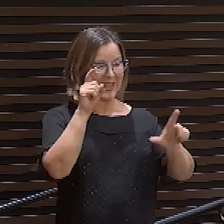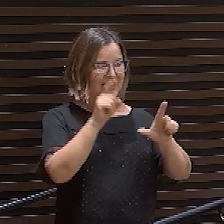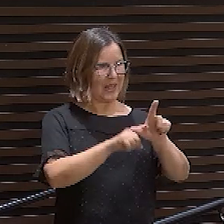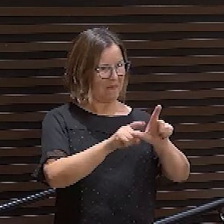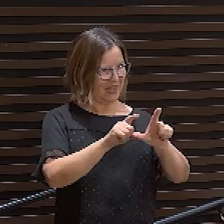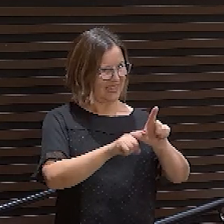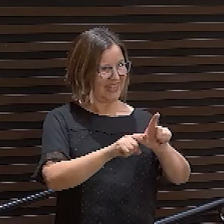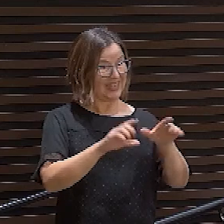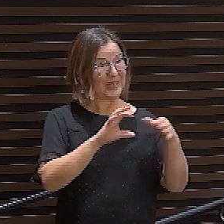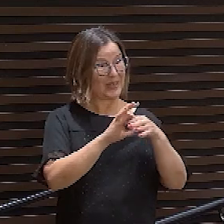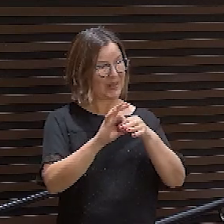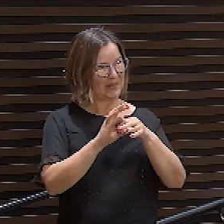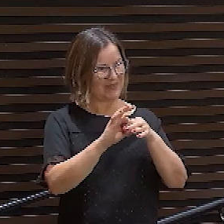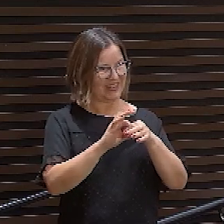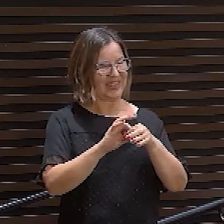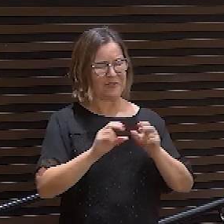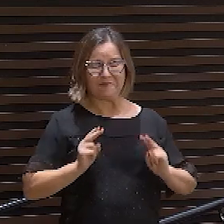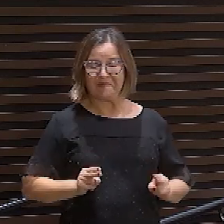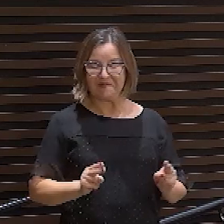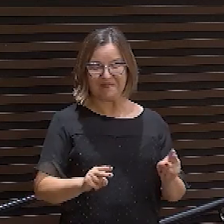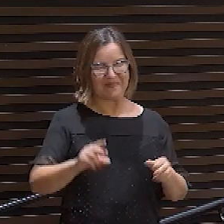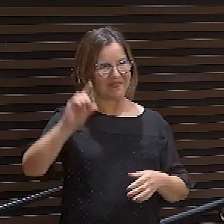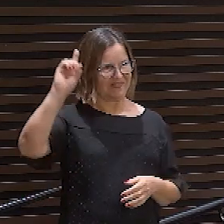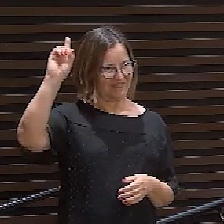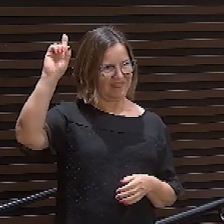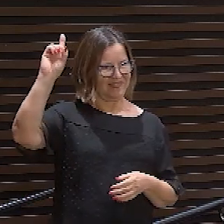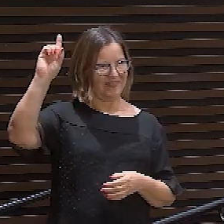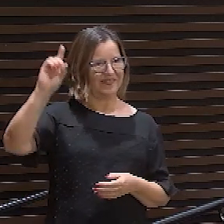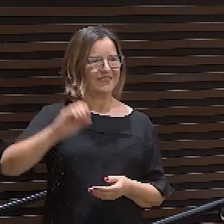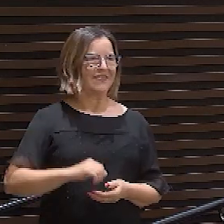de comunhão contínua com Deus.